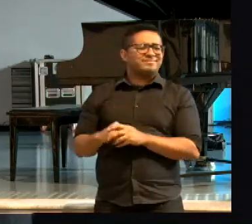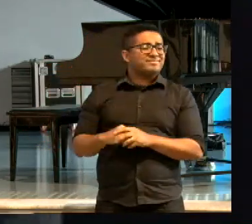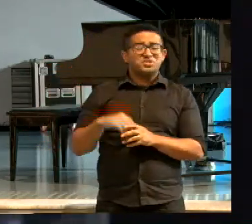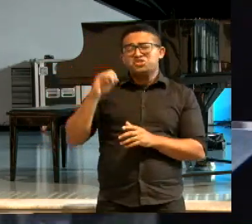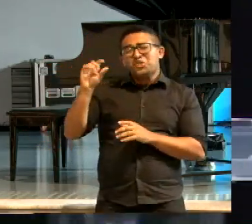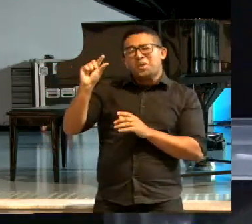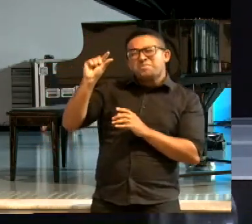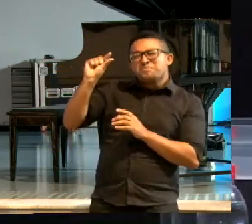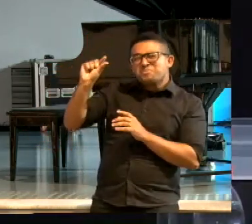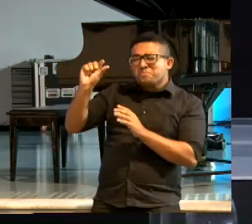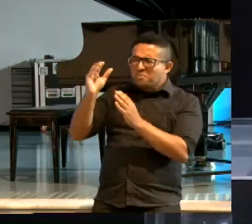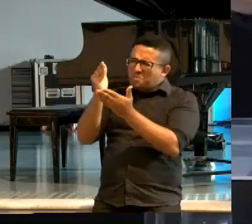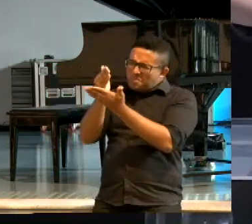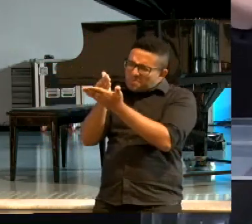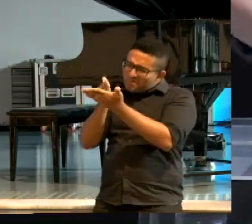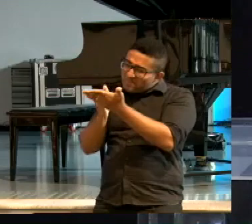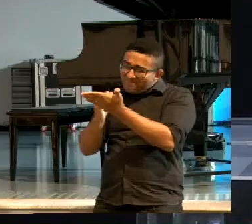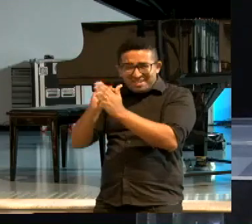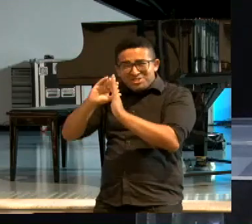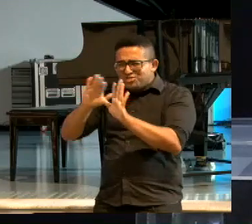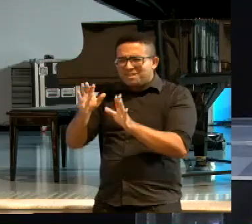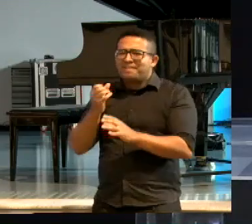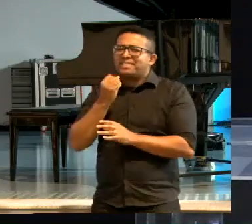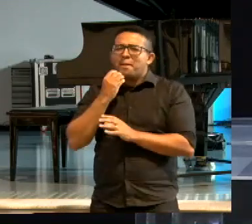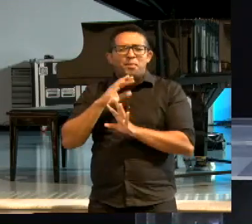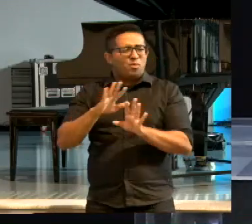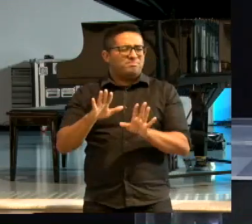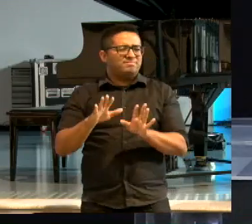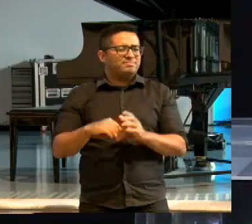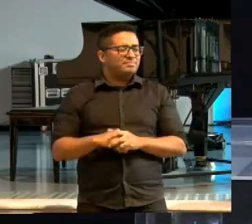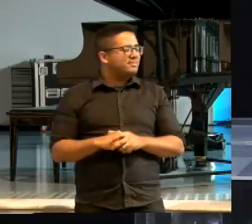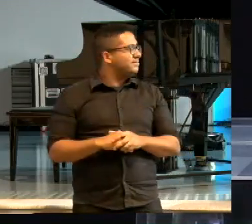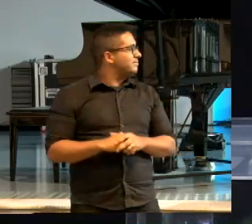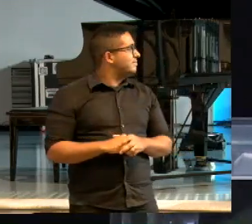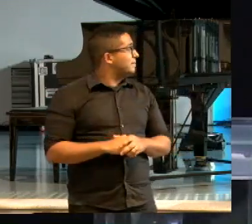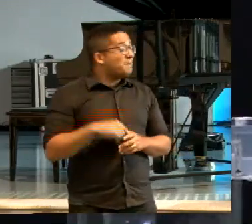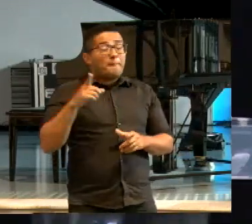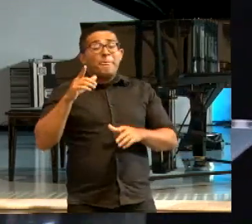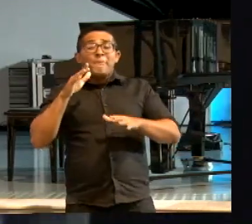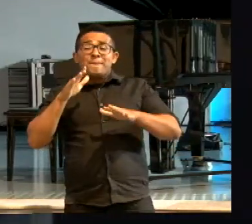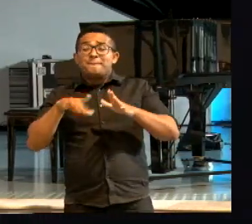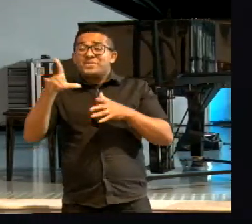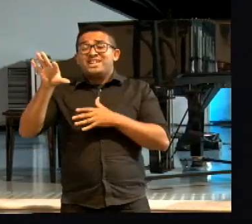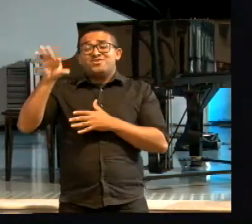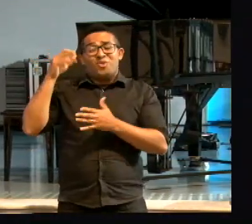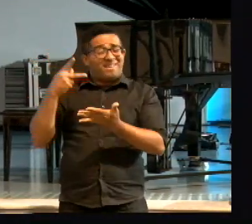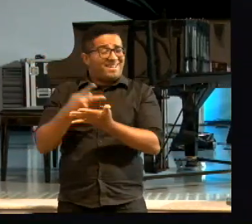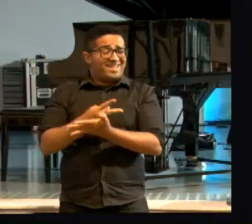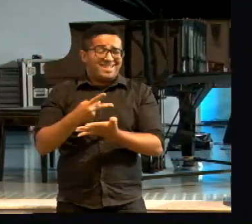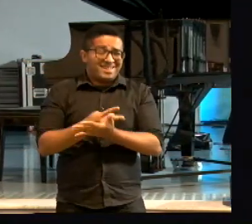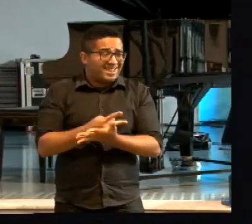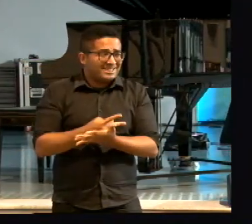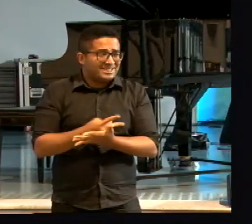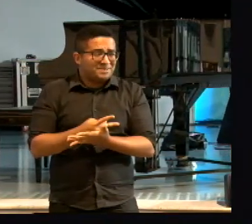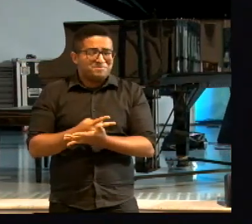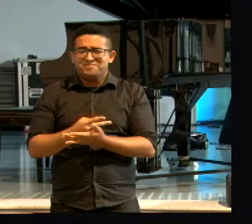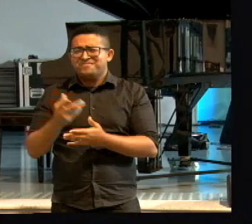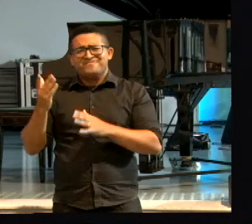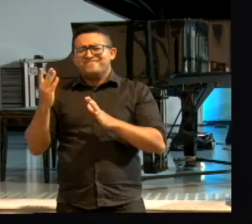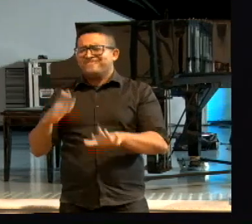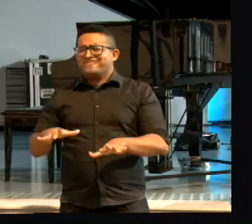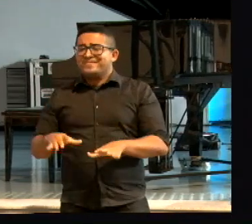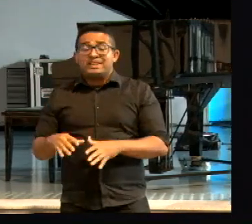que só um pedaço desse todo já me basta. E essa escolha errada, equivocada,